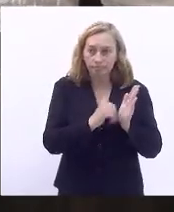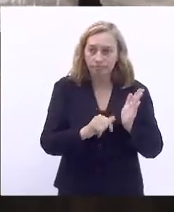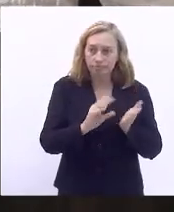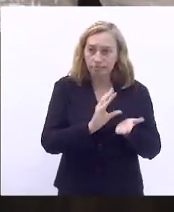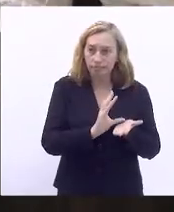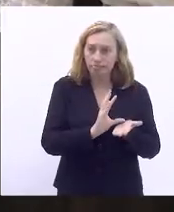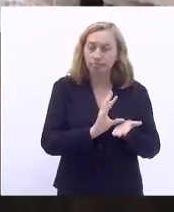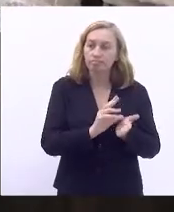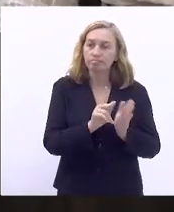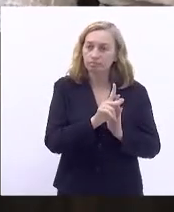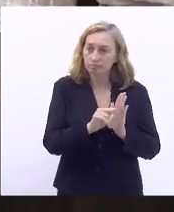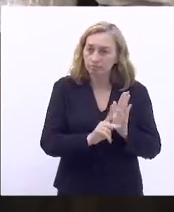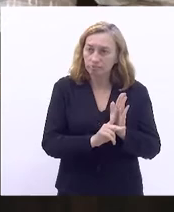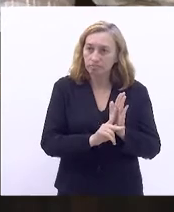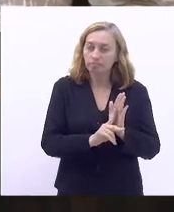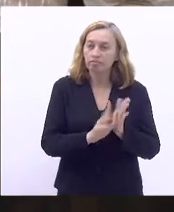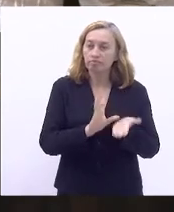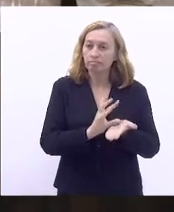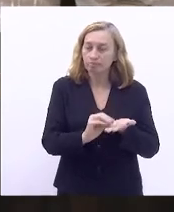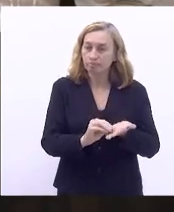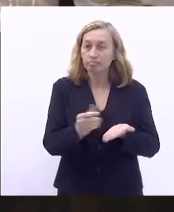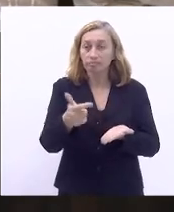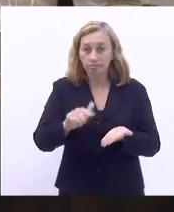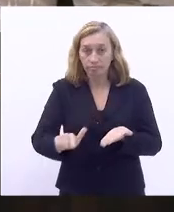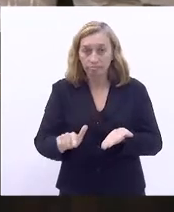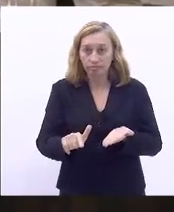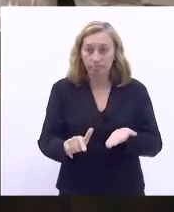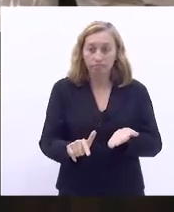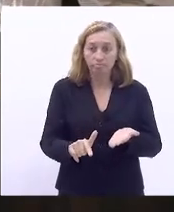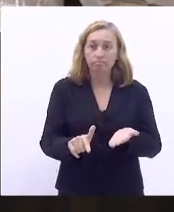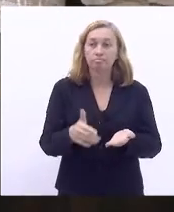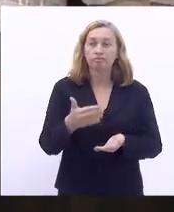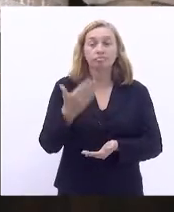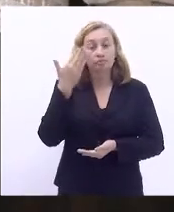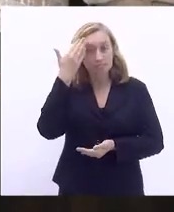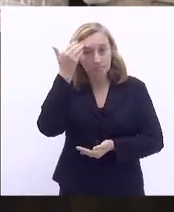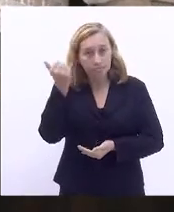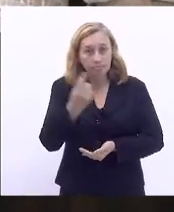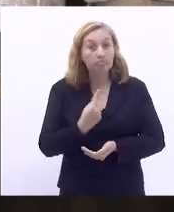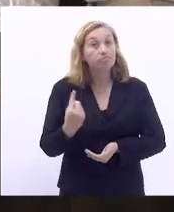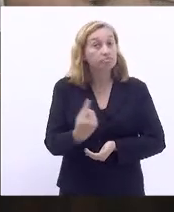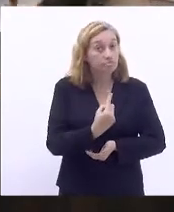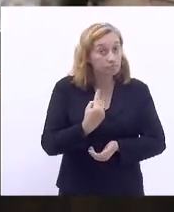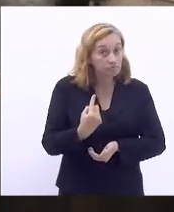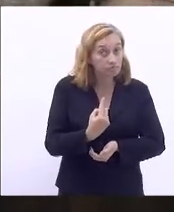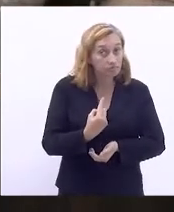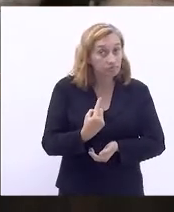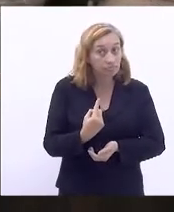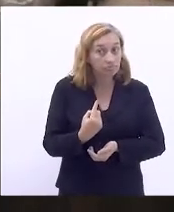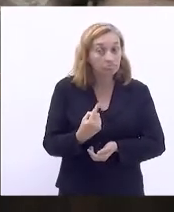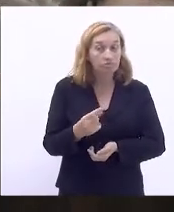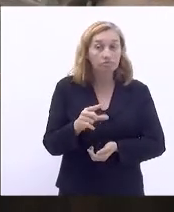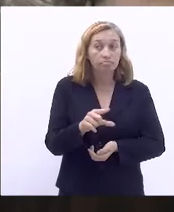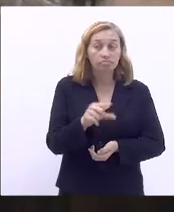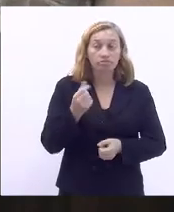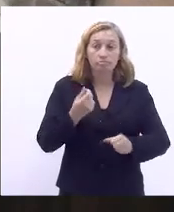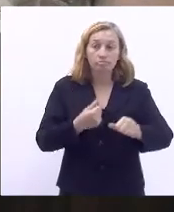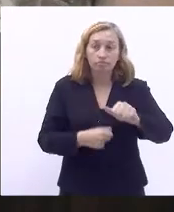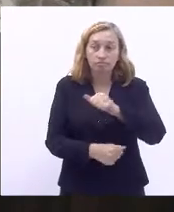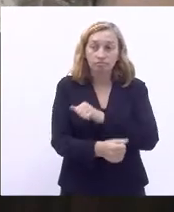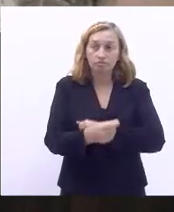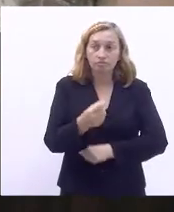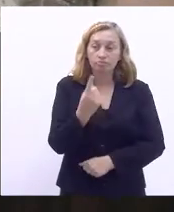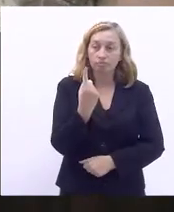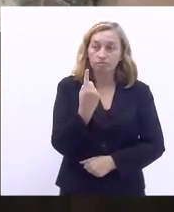pauta. Mais uma vez, sabemos nós que uma decisão de investir US$ 1,5 bilhão